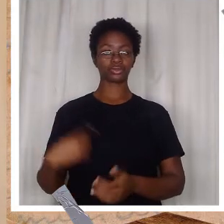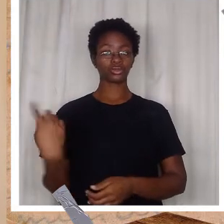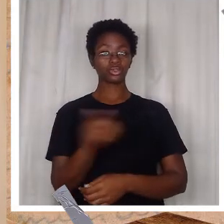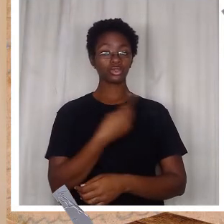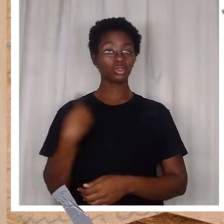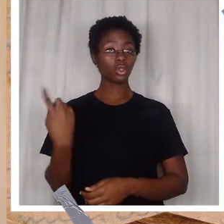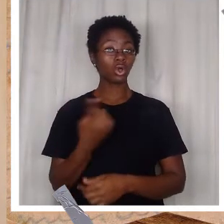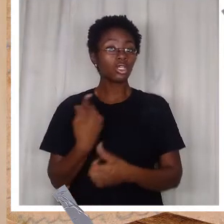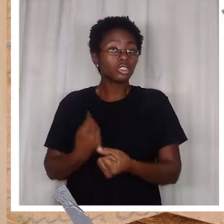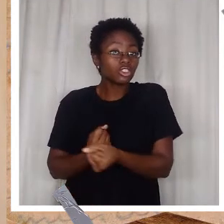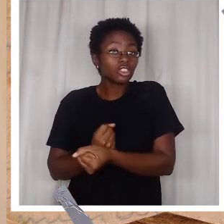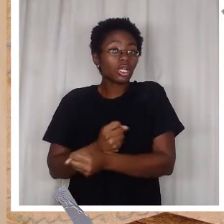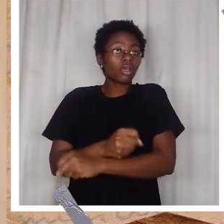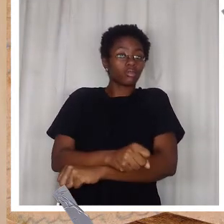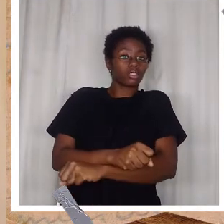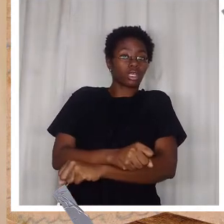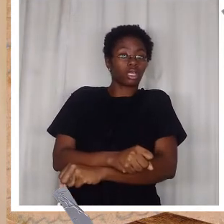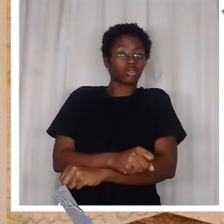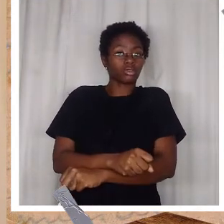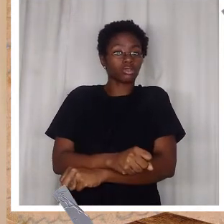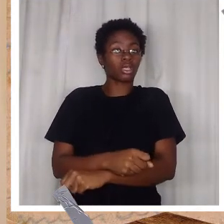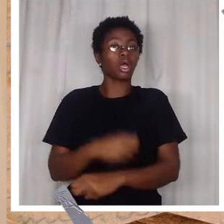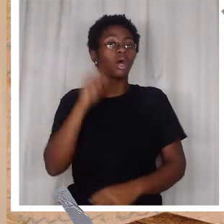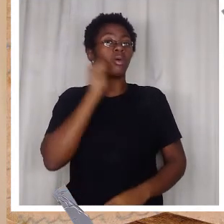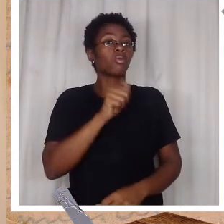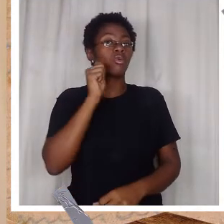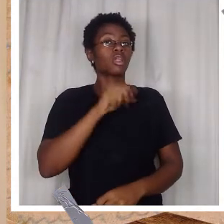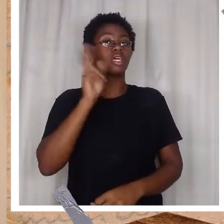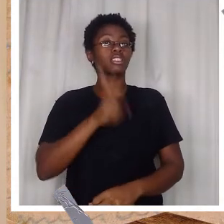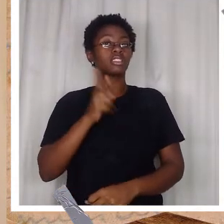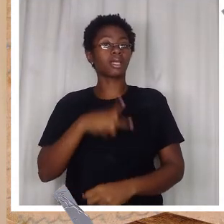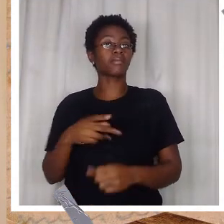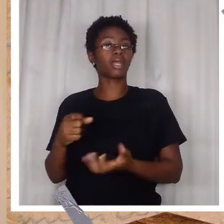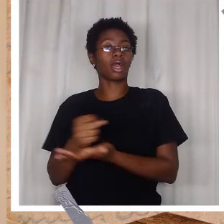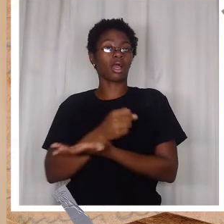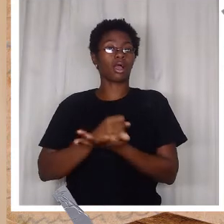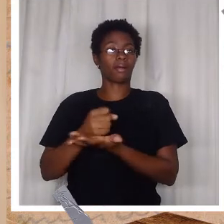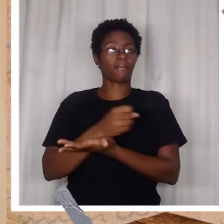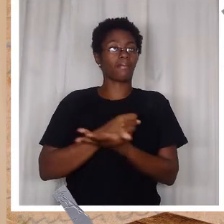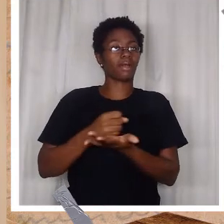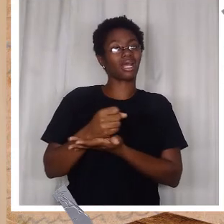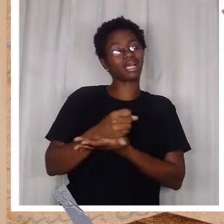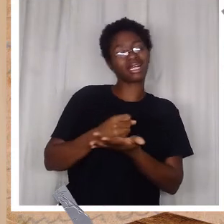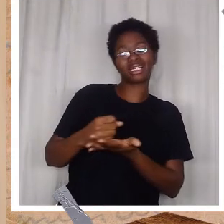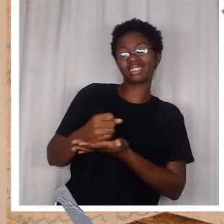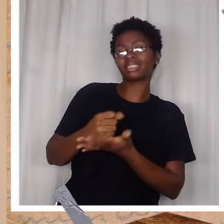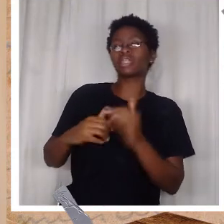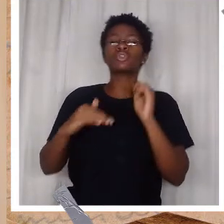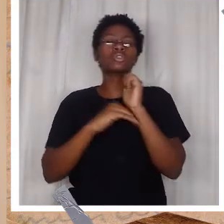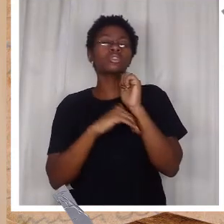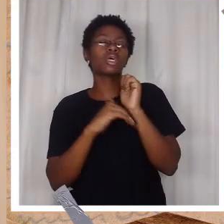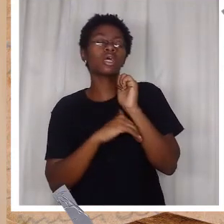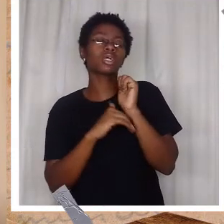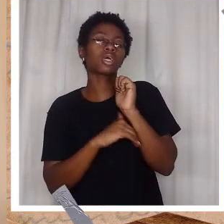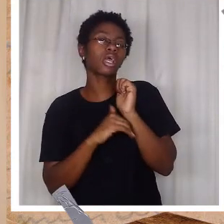escravizados, a mulher sempre foi mantenedora da nossa cultura, do nosso vigor, dos nossos mistérios, da